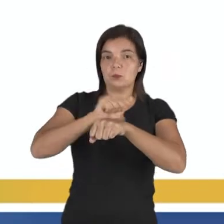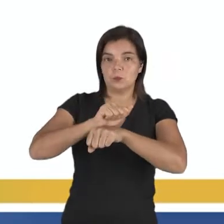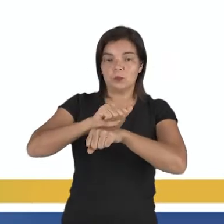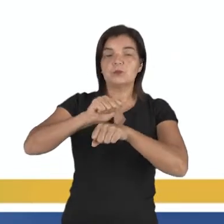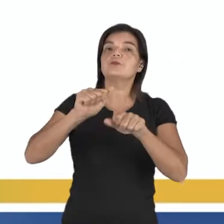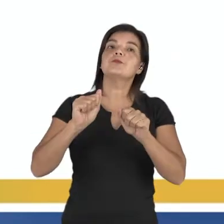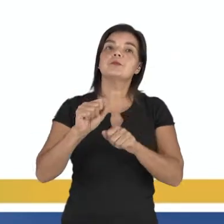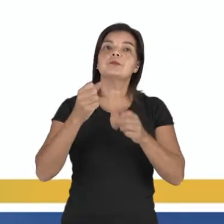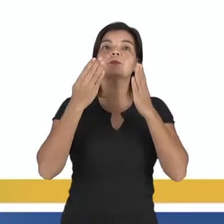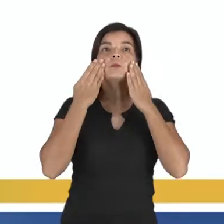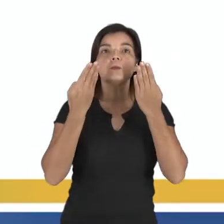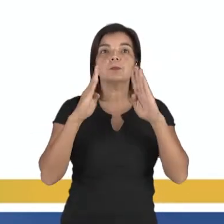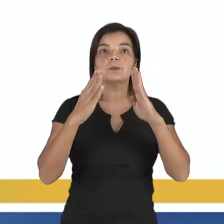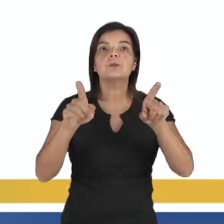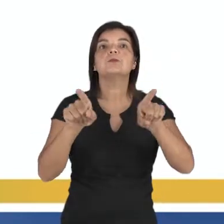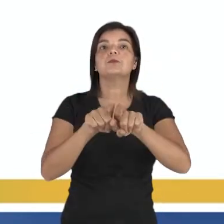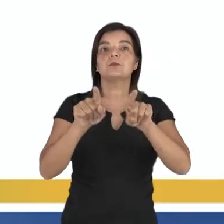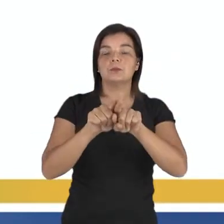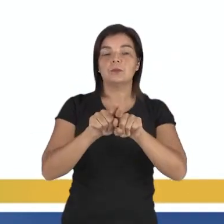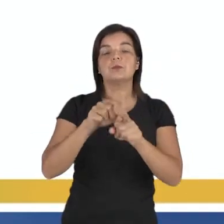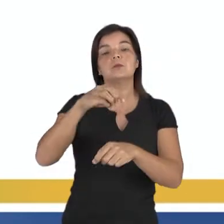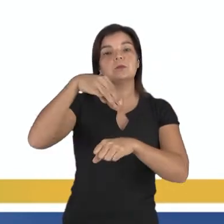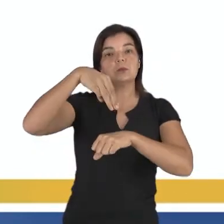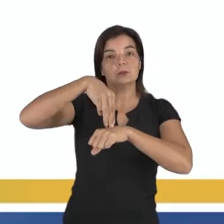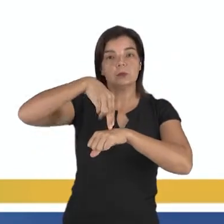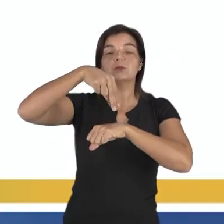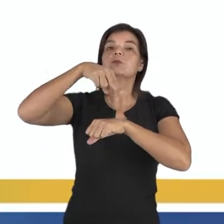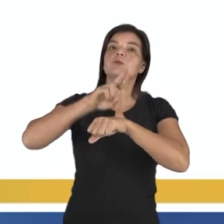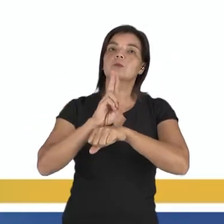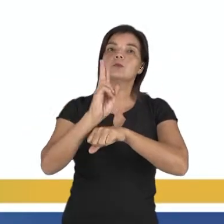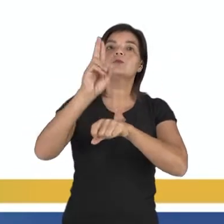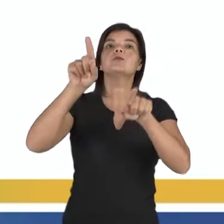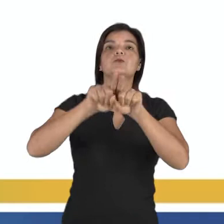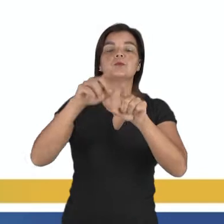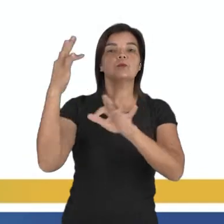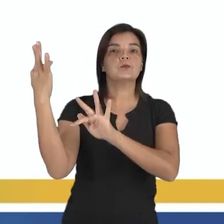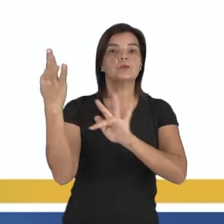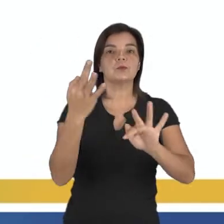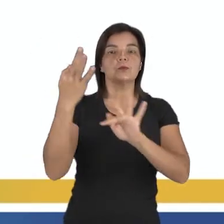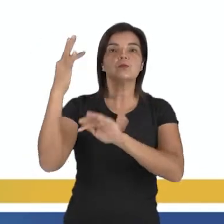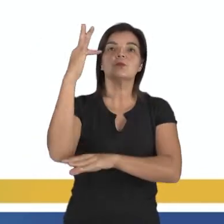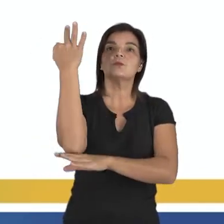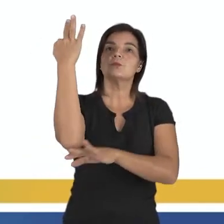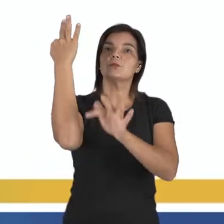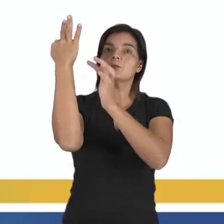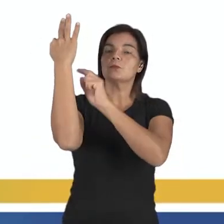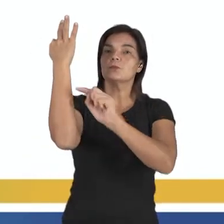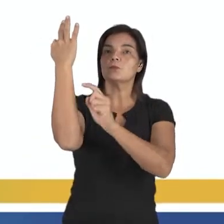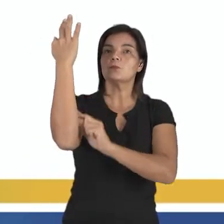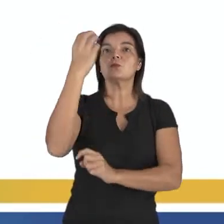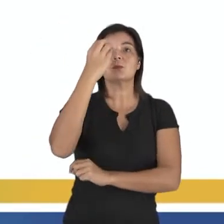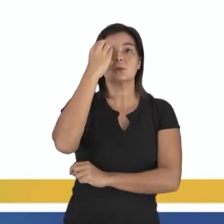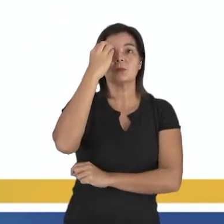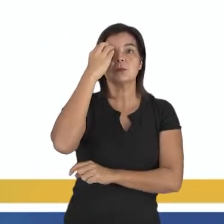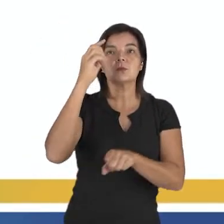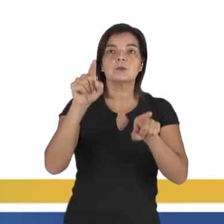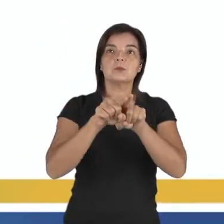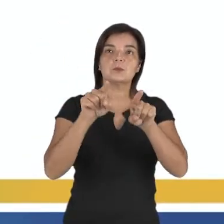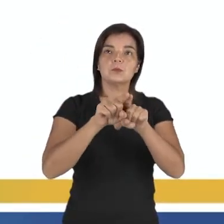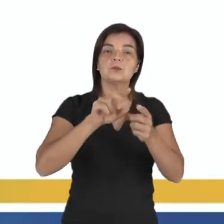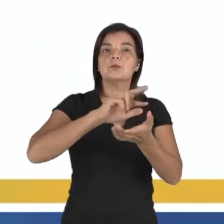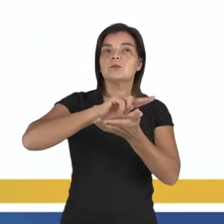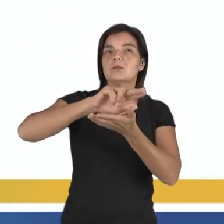Brasil, Sena Madureira, Manoel Urbano, Feijó, Tarauacá, Cruzeiro do Sul, Mâncio Lima, Porto Walter,